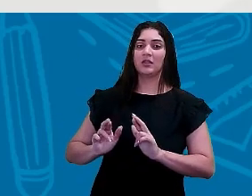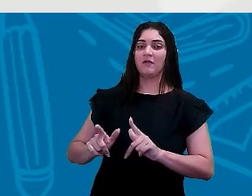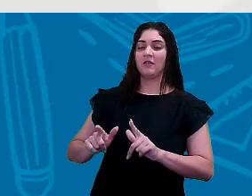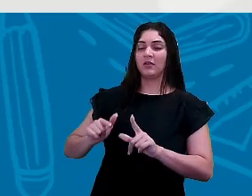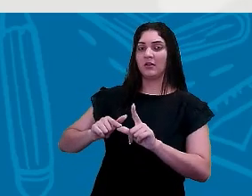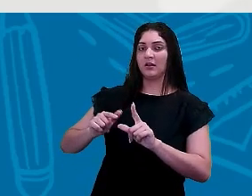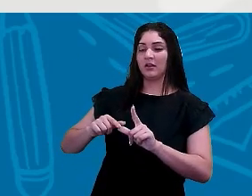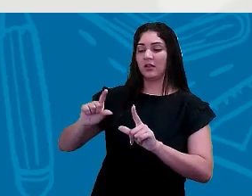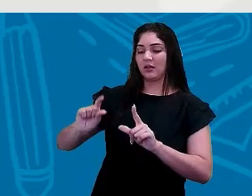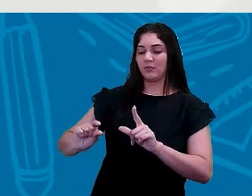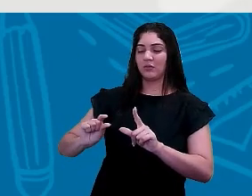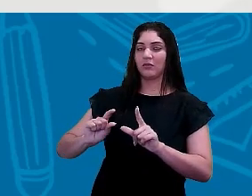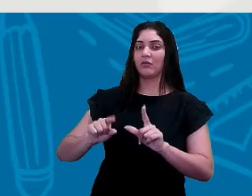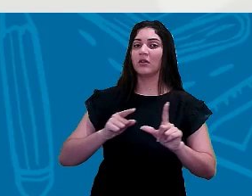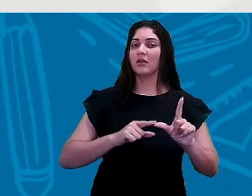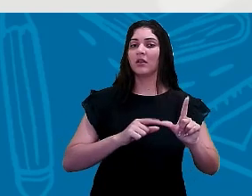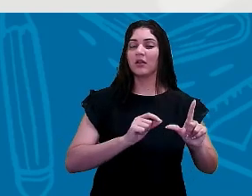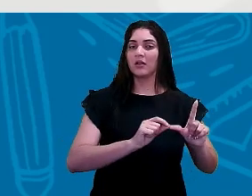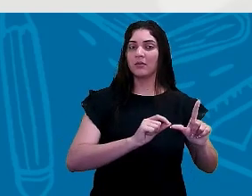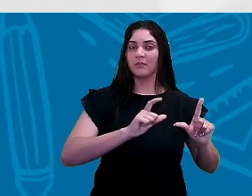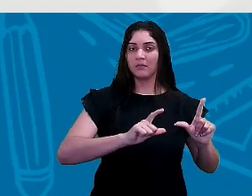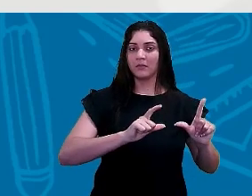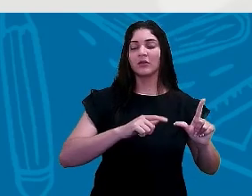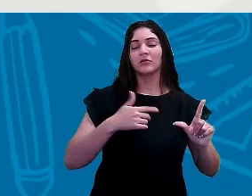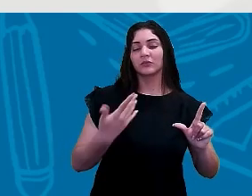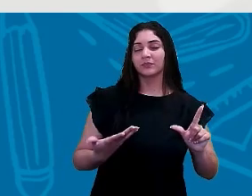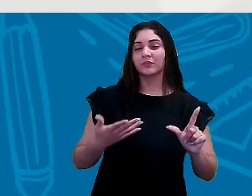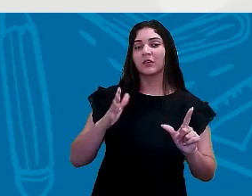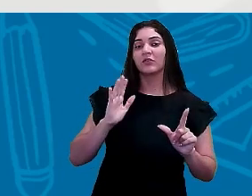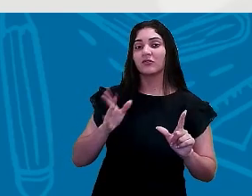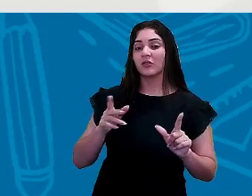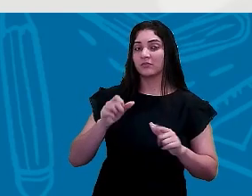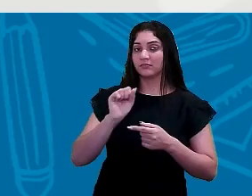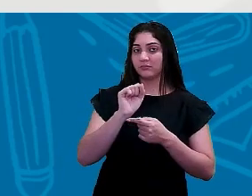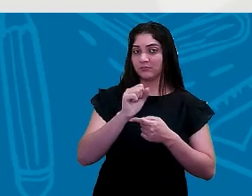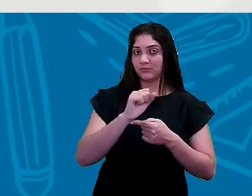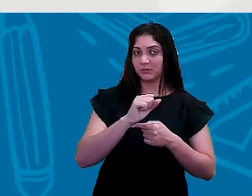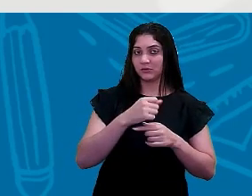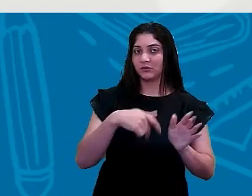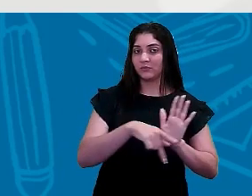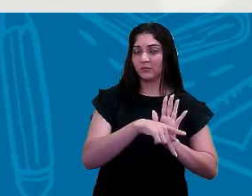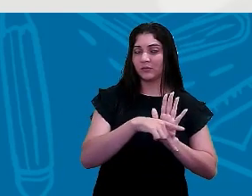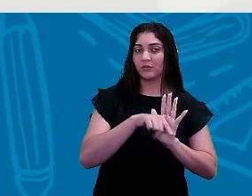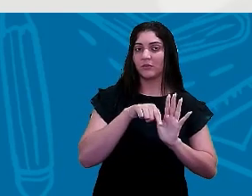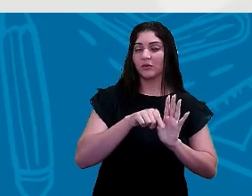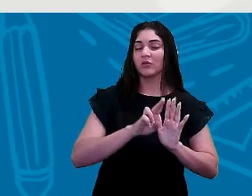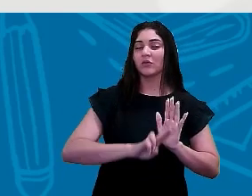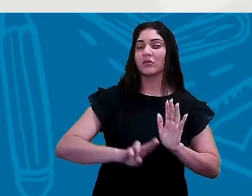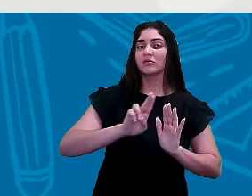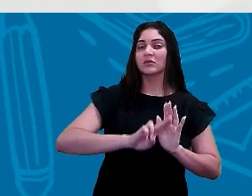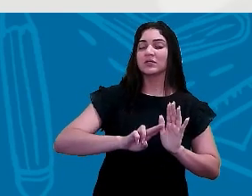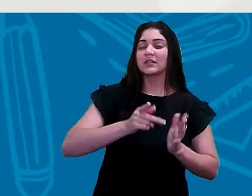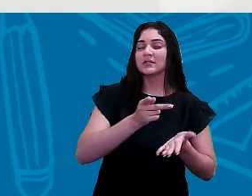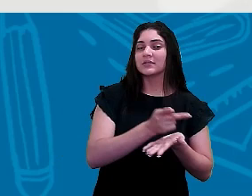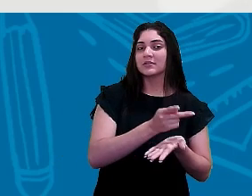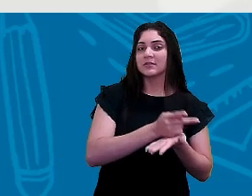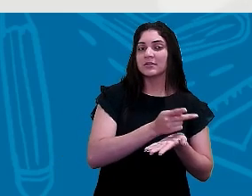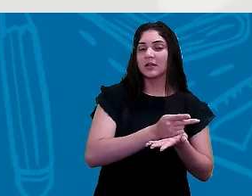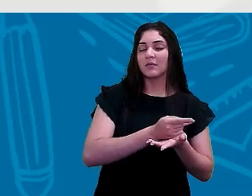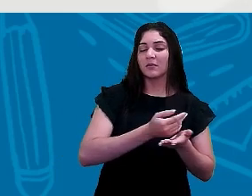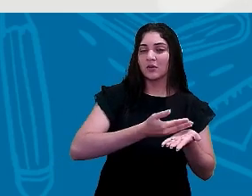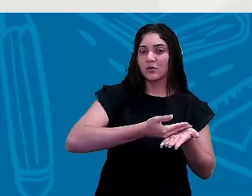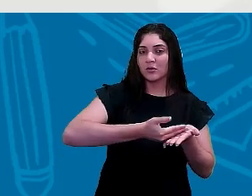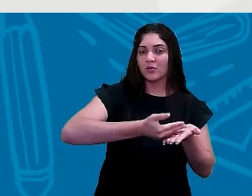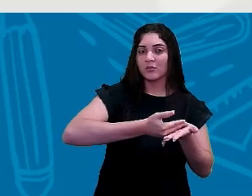letra minúscula para a letra maiúscula. Já para os substantivos próprios, a gente vai usar sempre iniciar